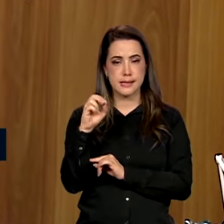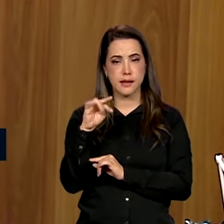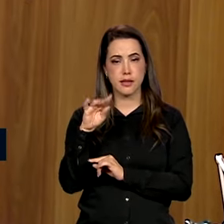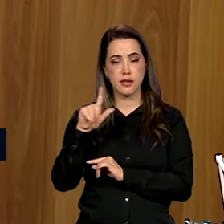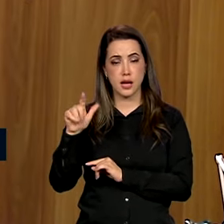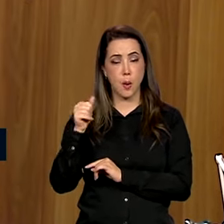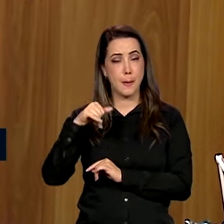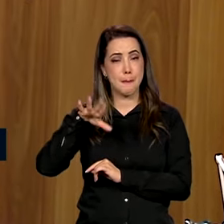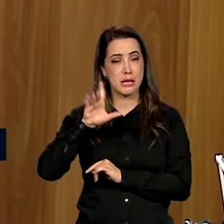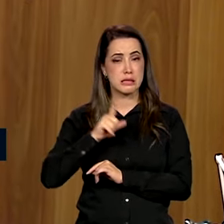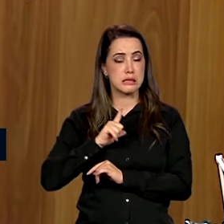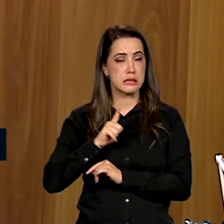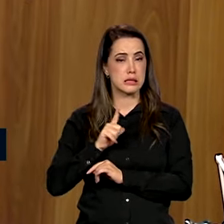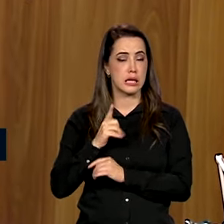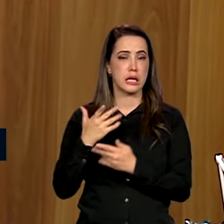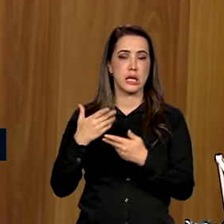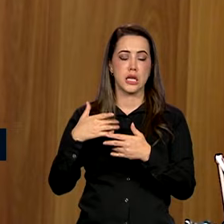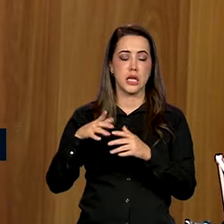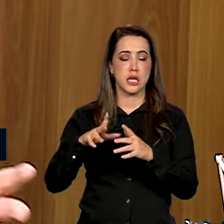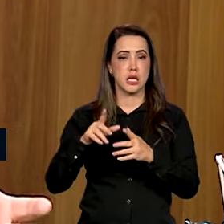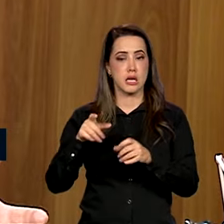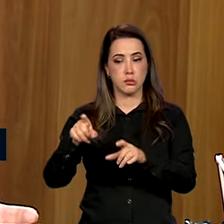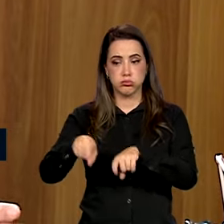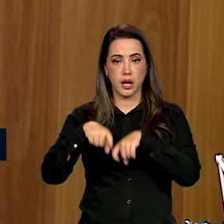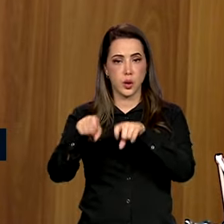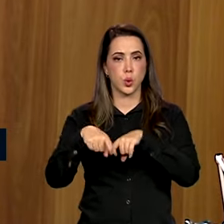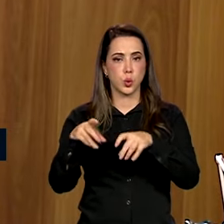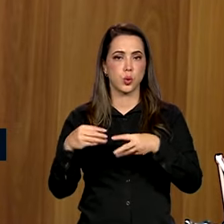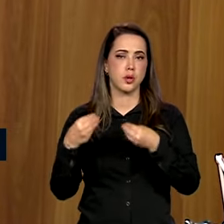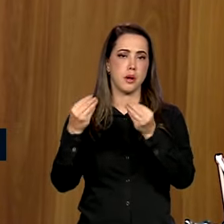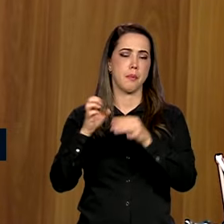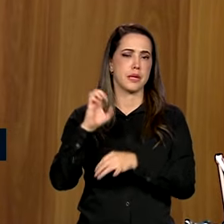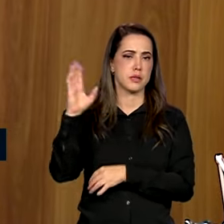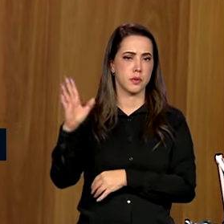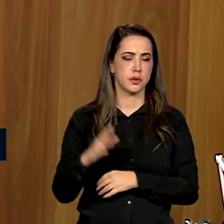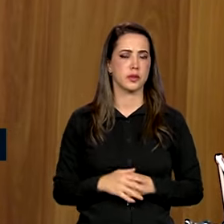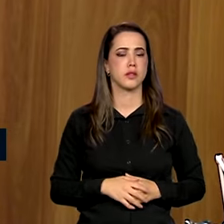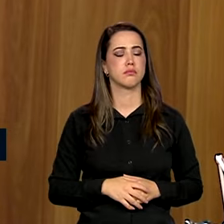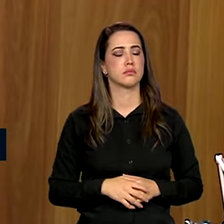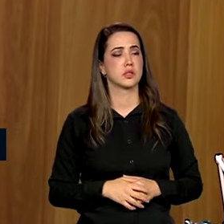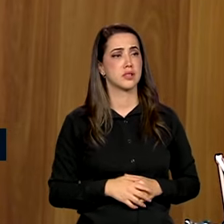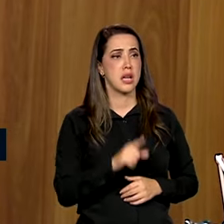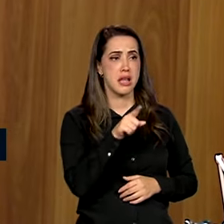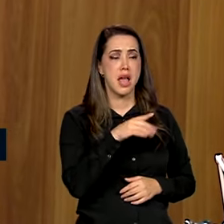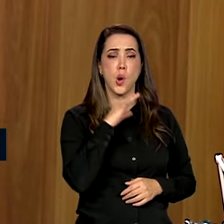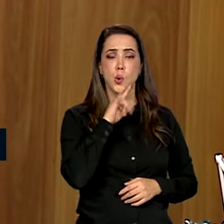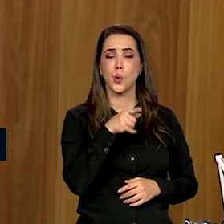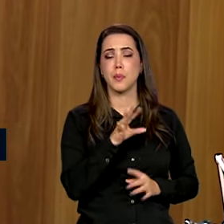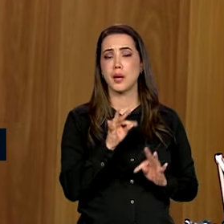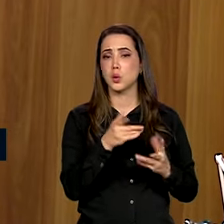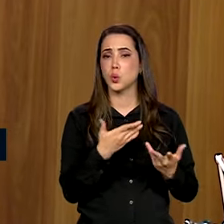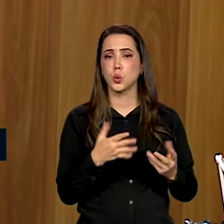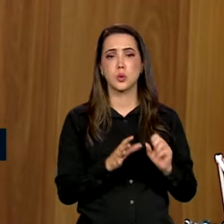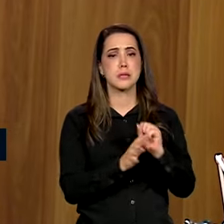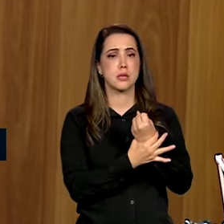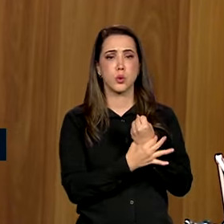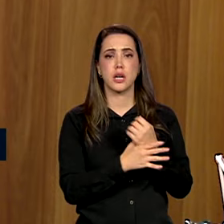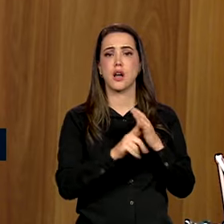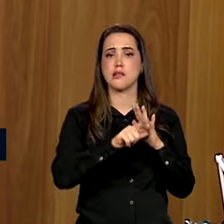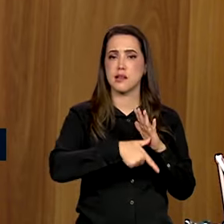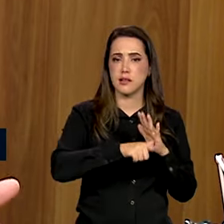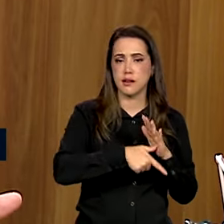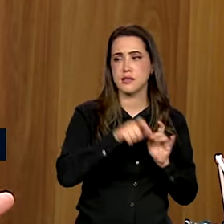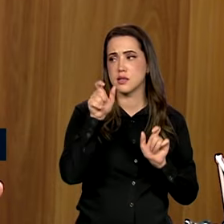importante né e não só a safra né estrada ruim prejudica a segurança atrasa o cidadão